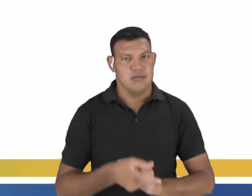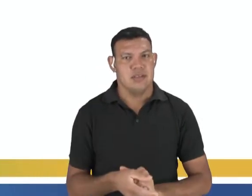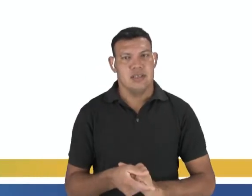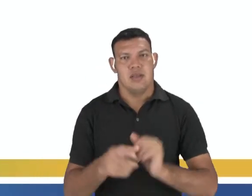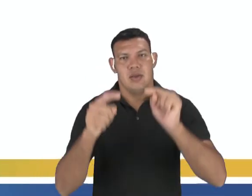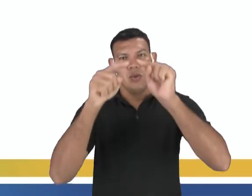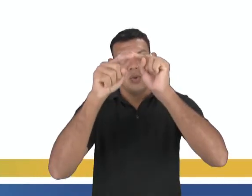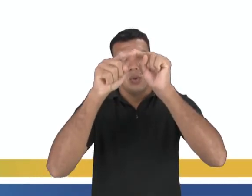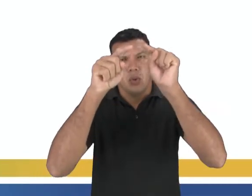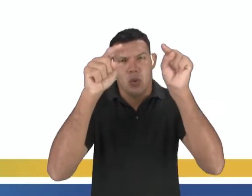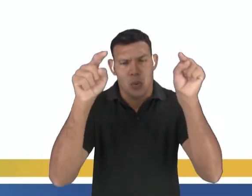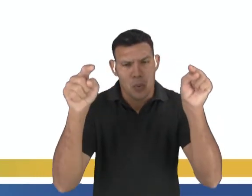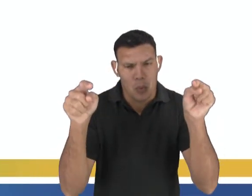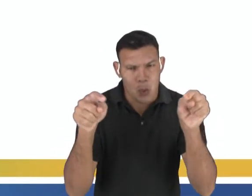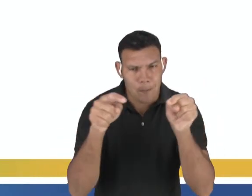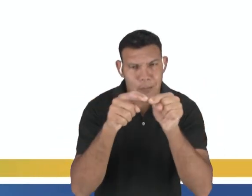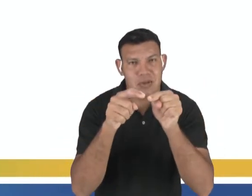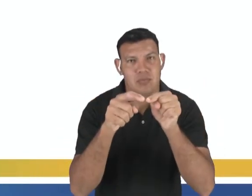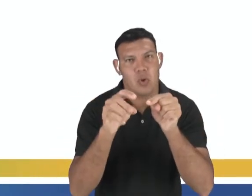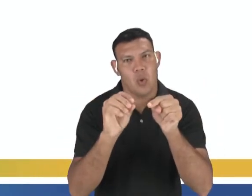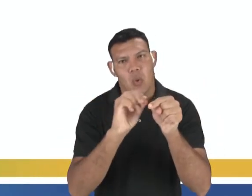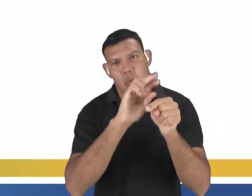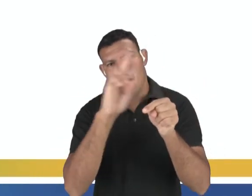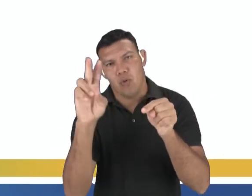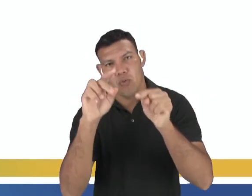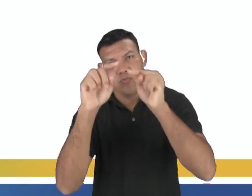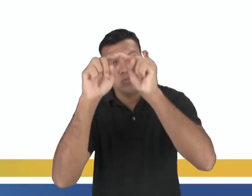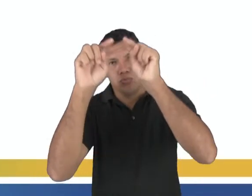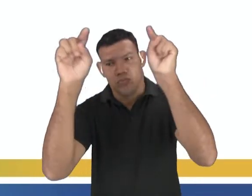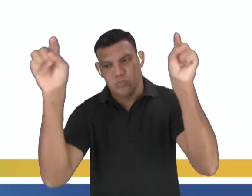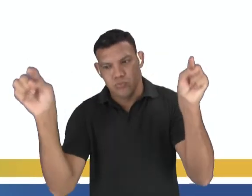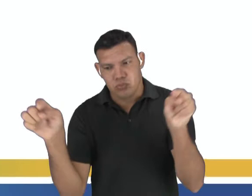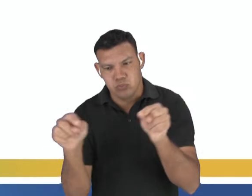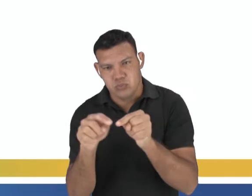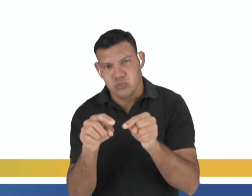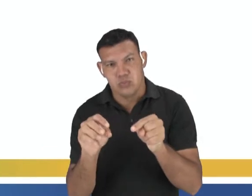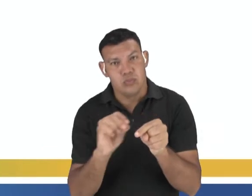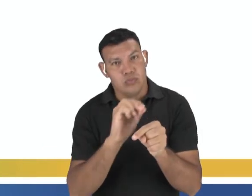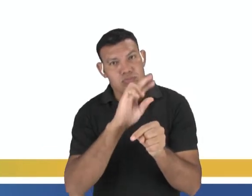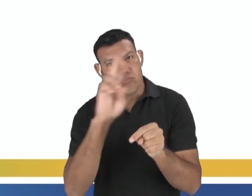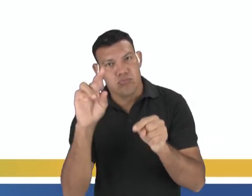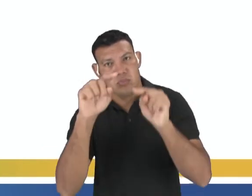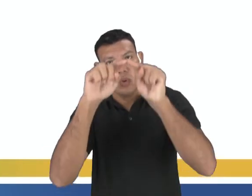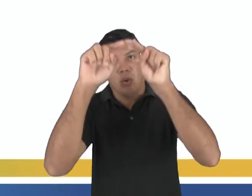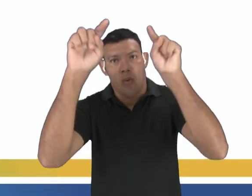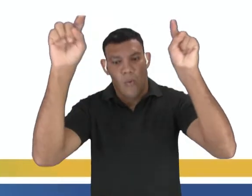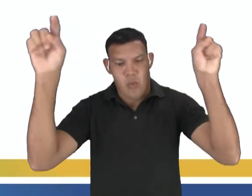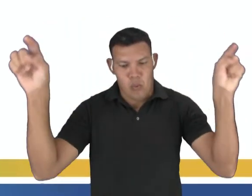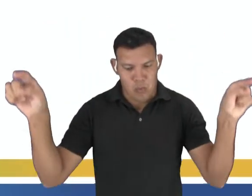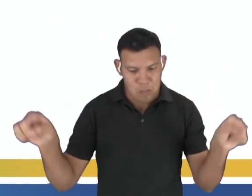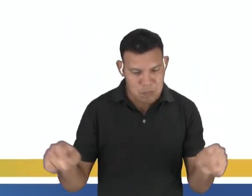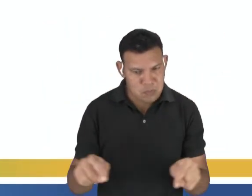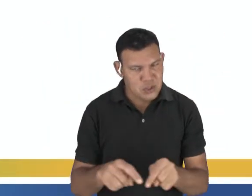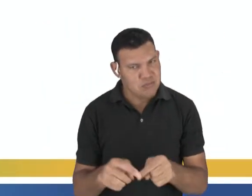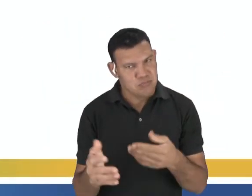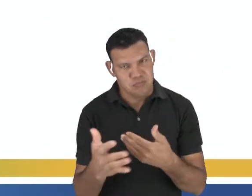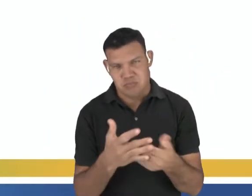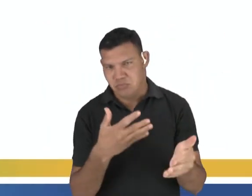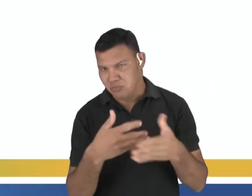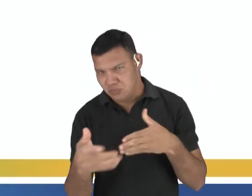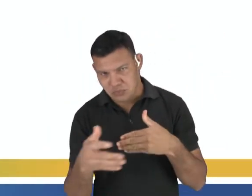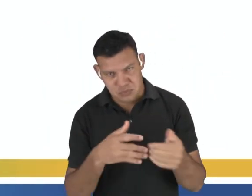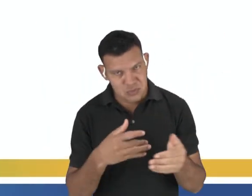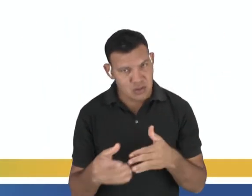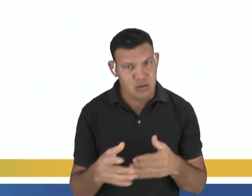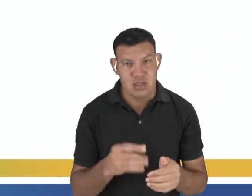da circunferência, o tamanho do diâmetro dessa circunferência, se você dividir lá o comprimento da circunferência